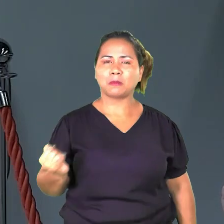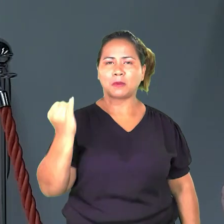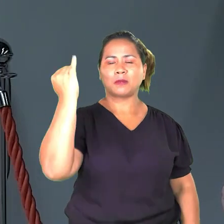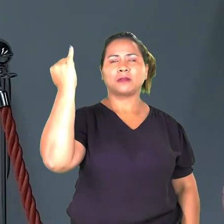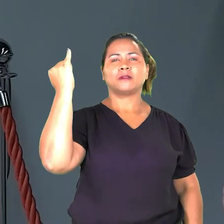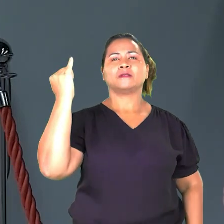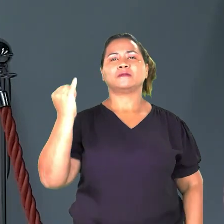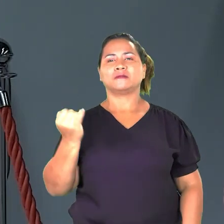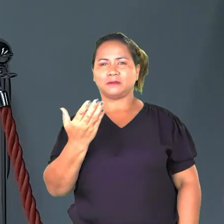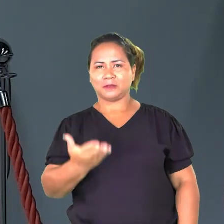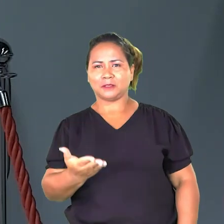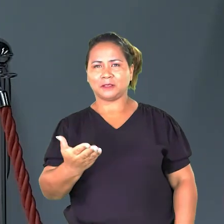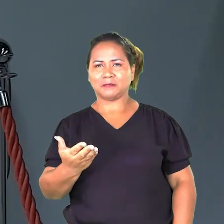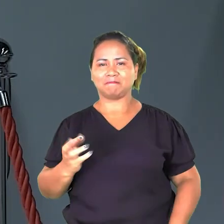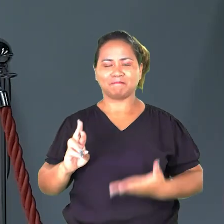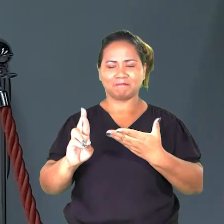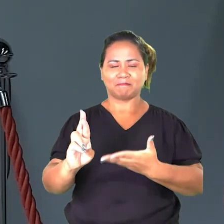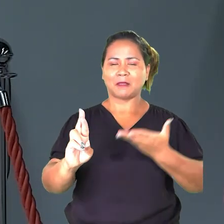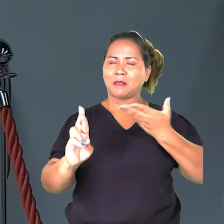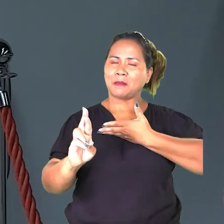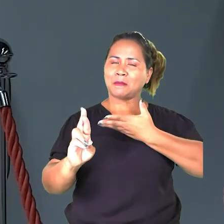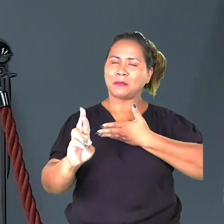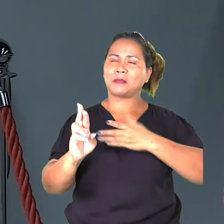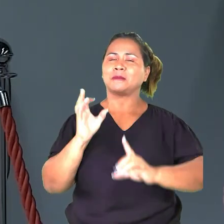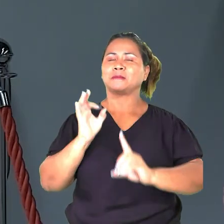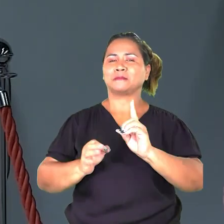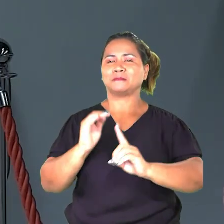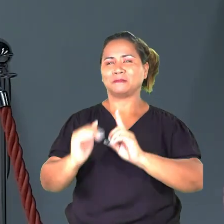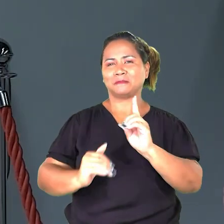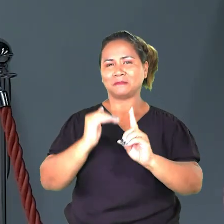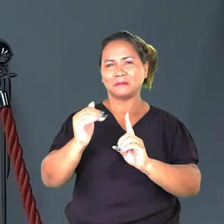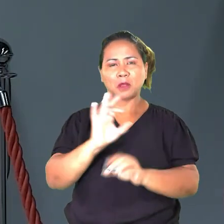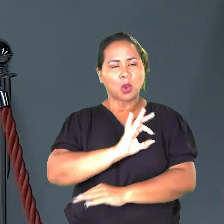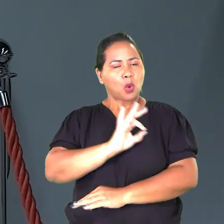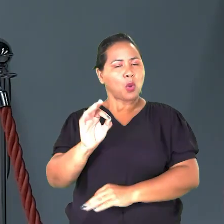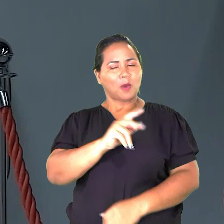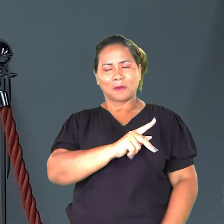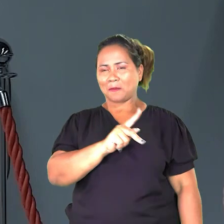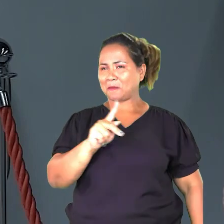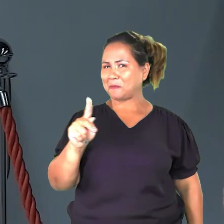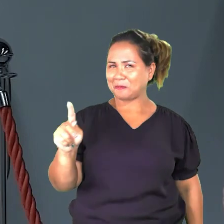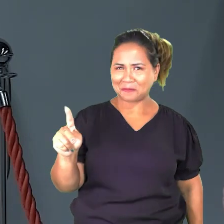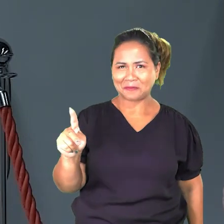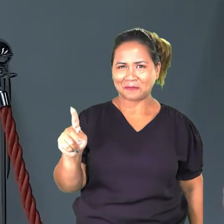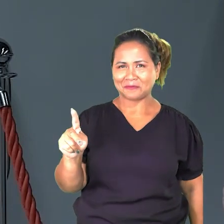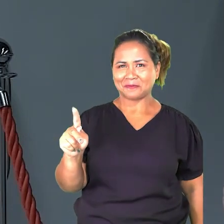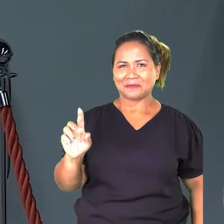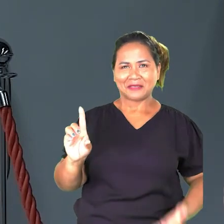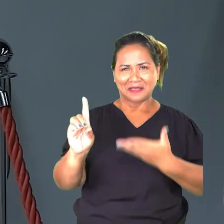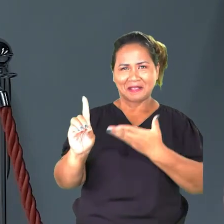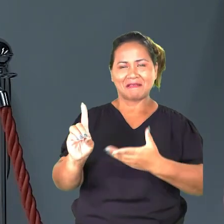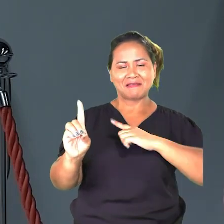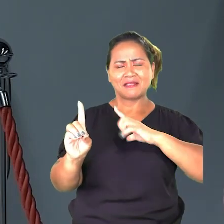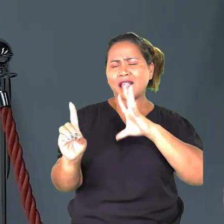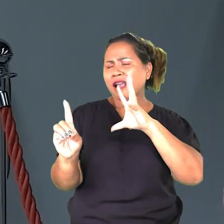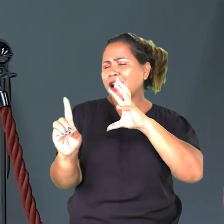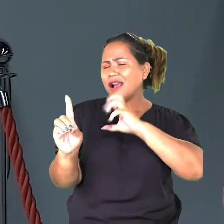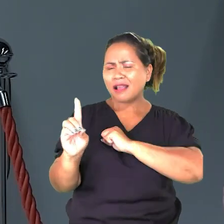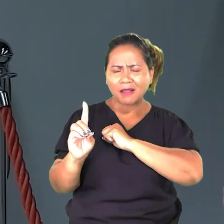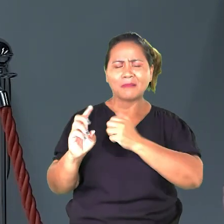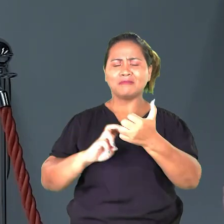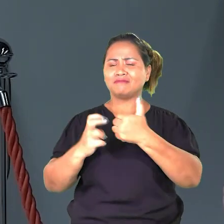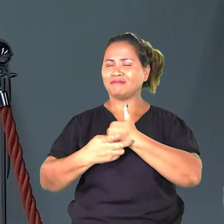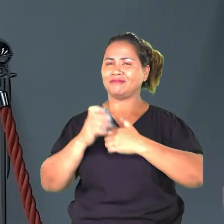Eu cumprimento todas as autoridades aqui presentes na pessoa do desembargador, meu grande amigo, um